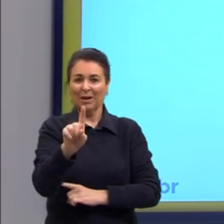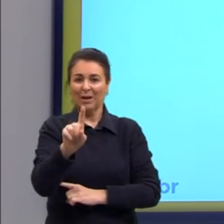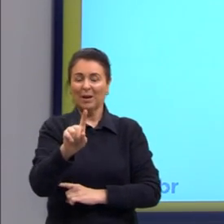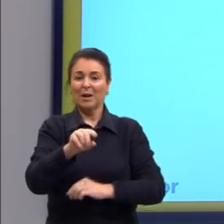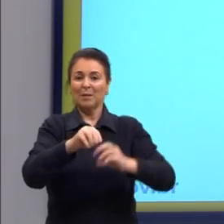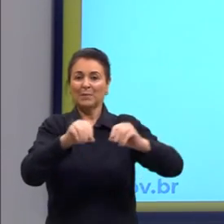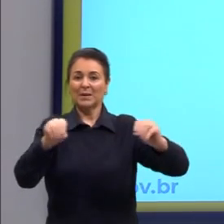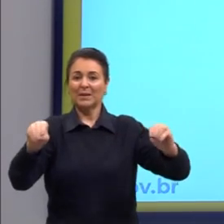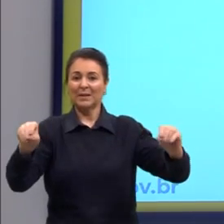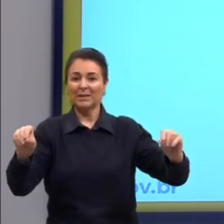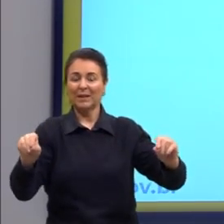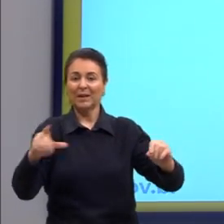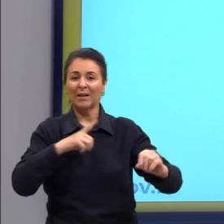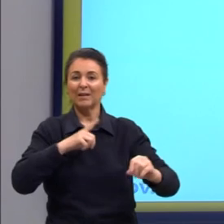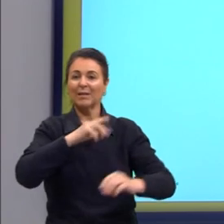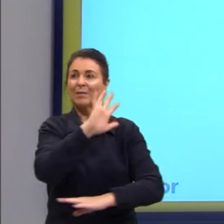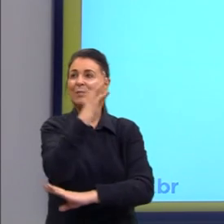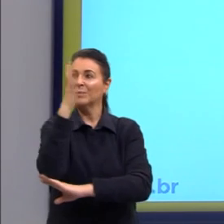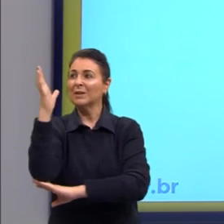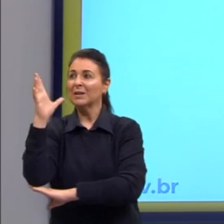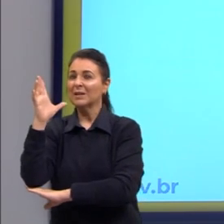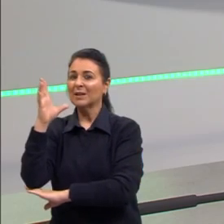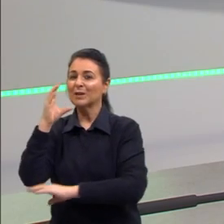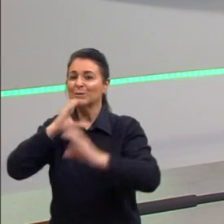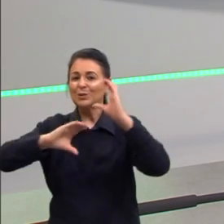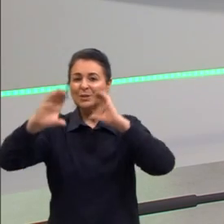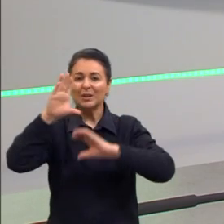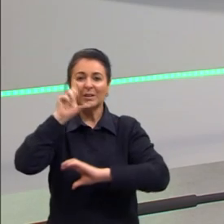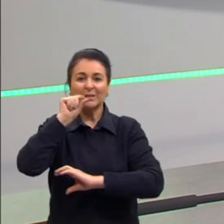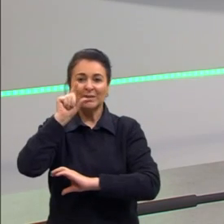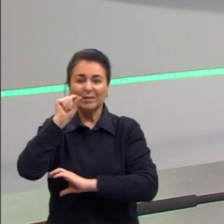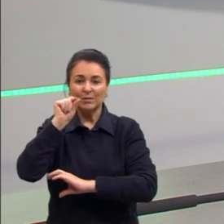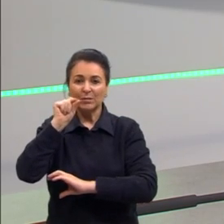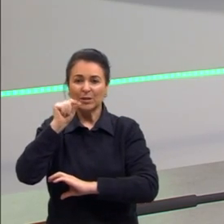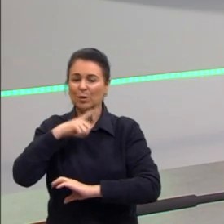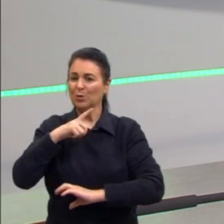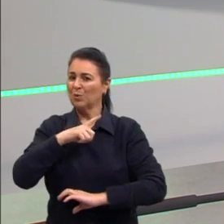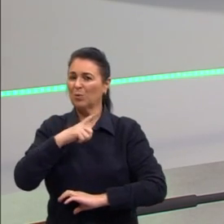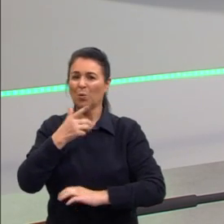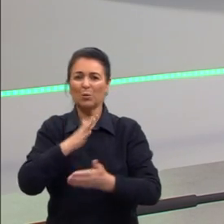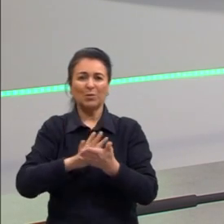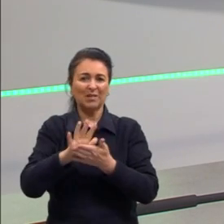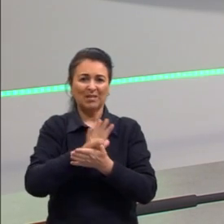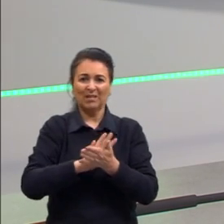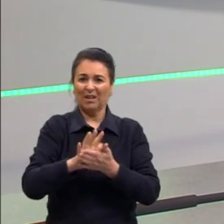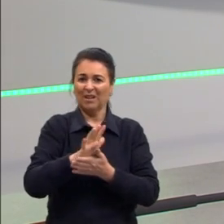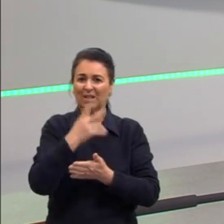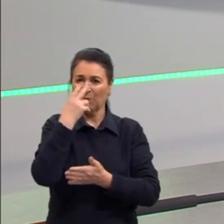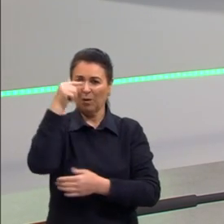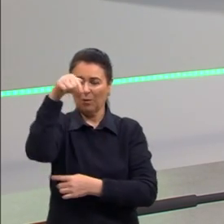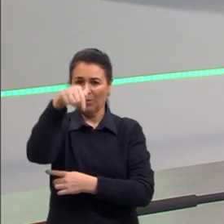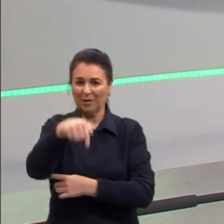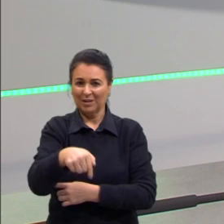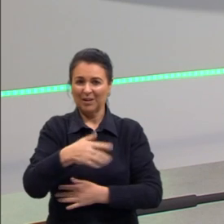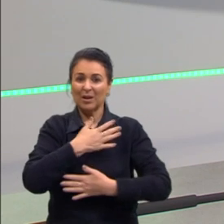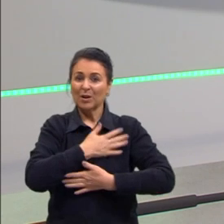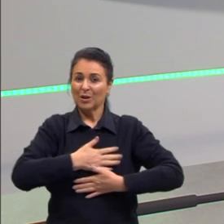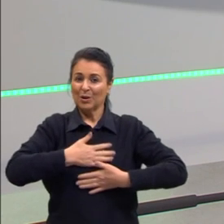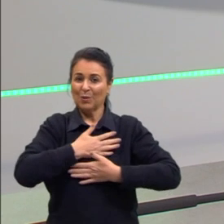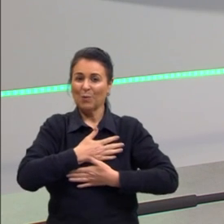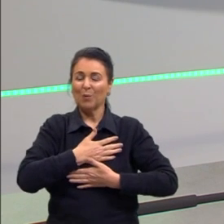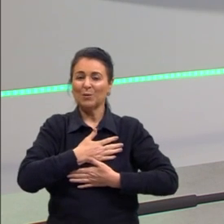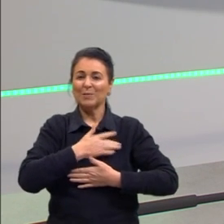Minha terra tem primores, que tais não encontro eu cá. Em cismar sozinho à noite, mais prazer encontro eu lá.